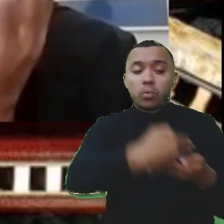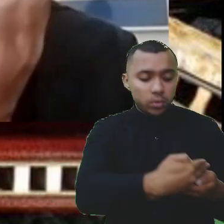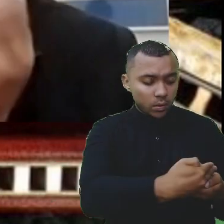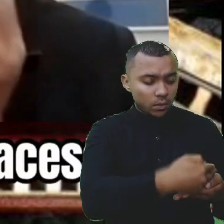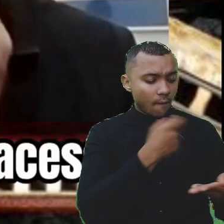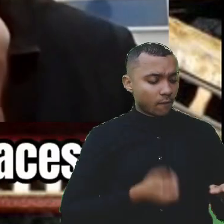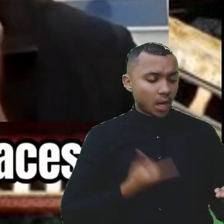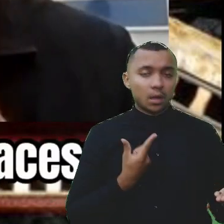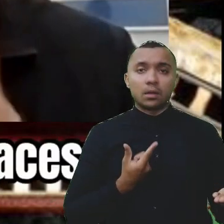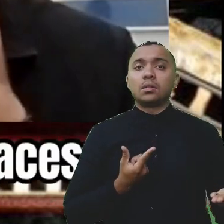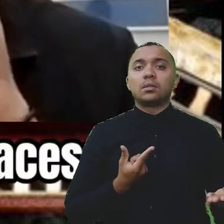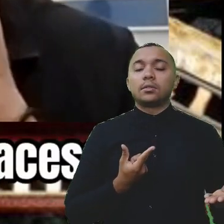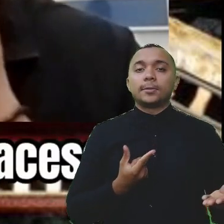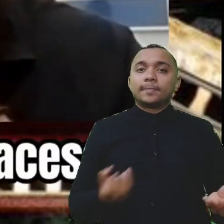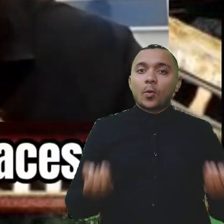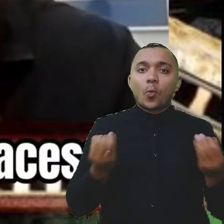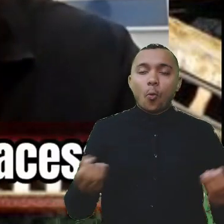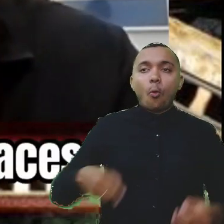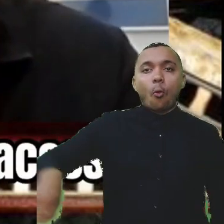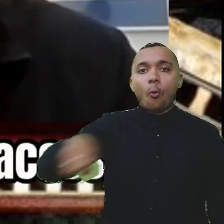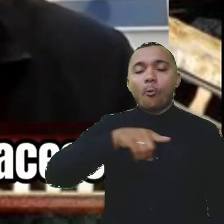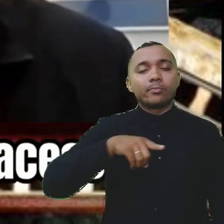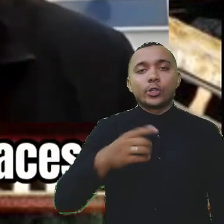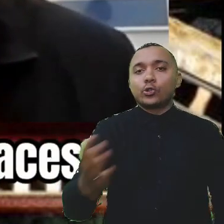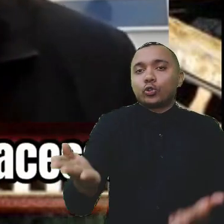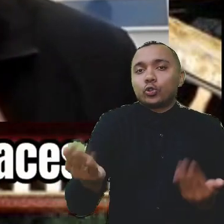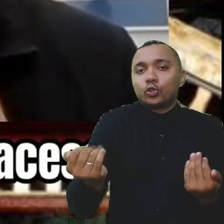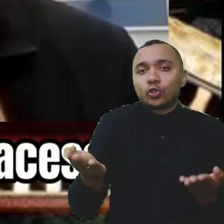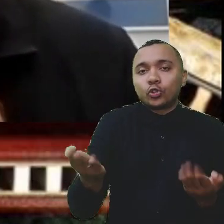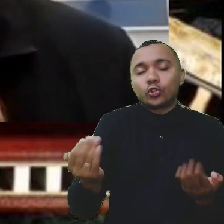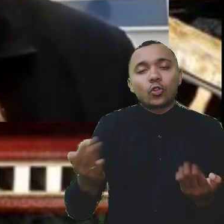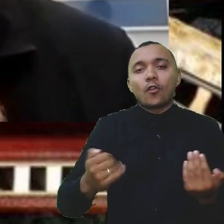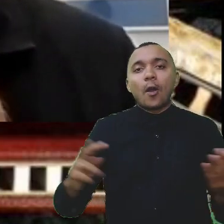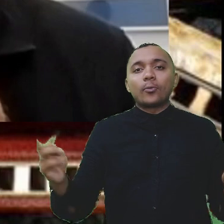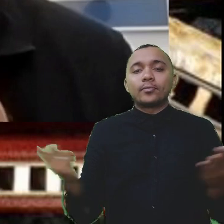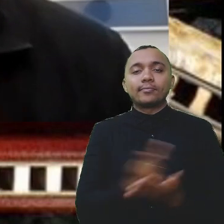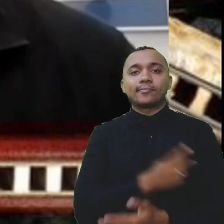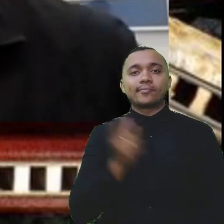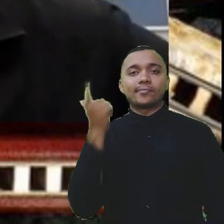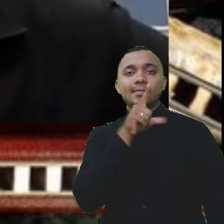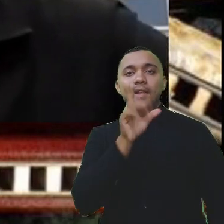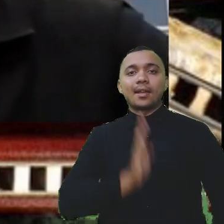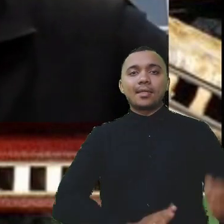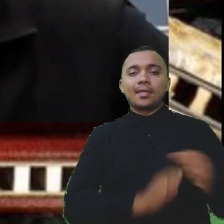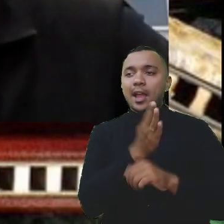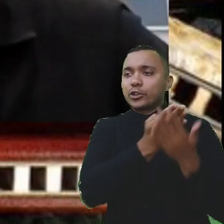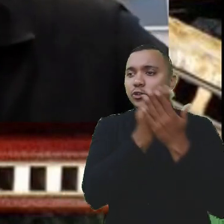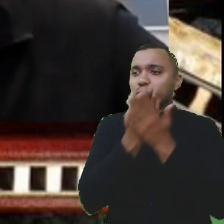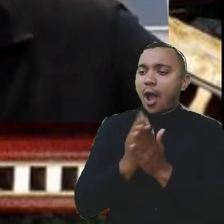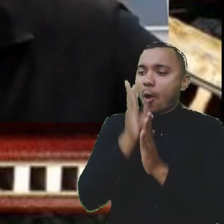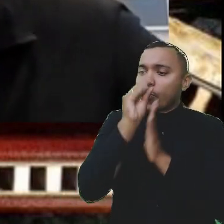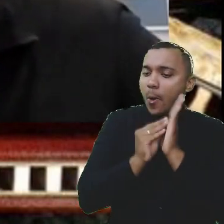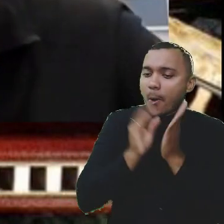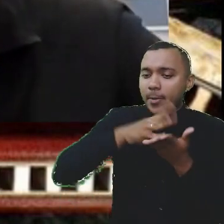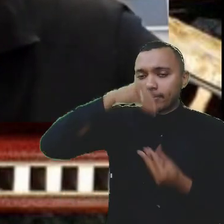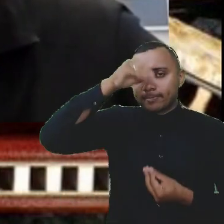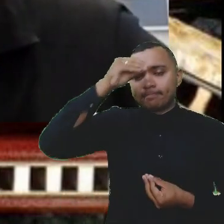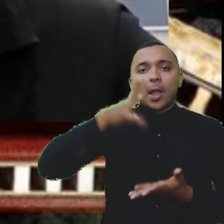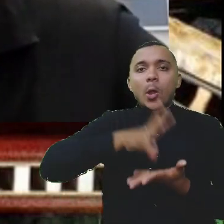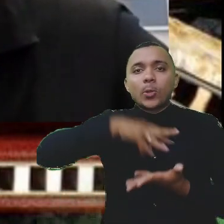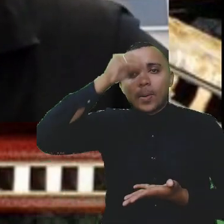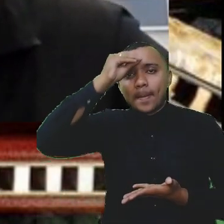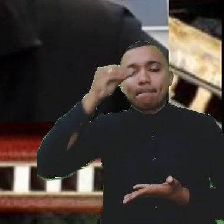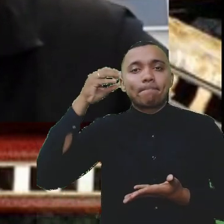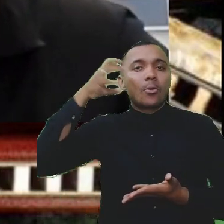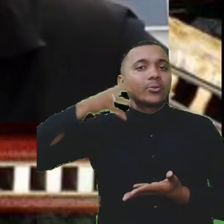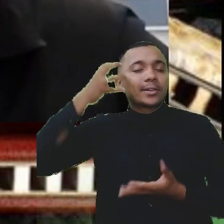está a cabeça dessa garotada que hoje está tendo acesso ao estudo da música? Olha, isso também